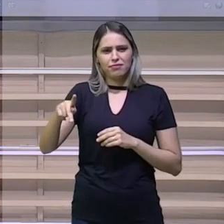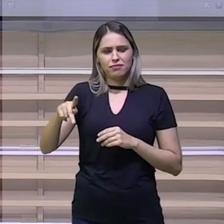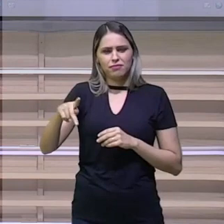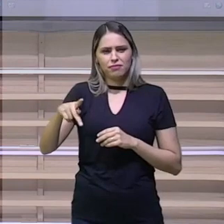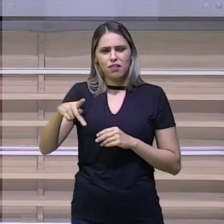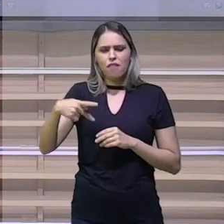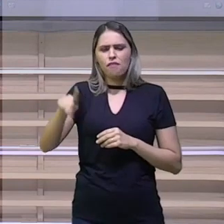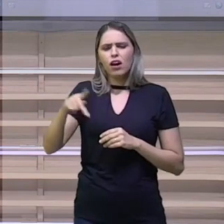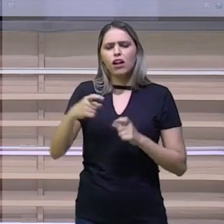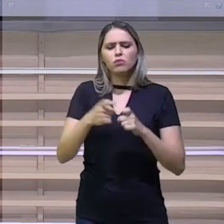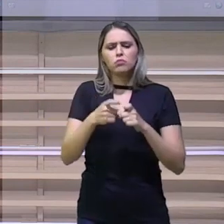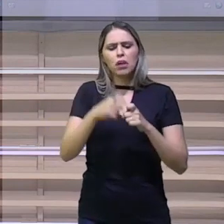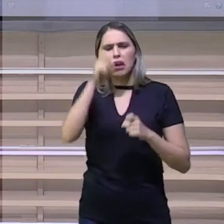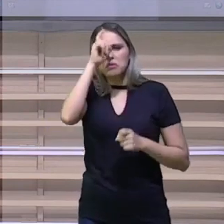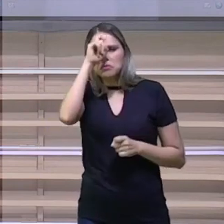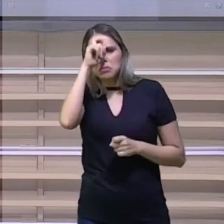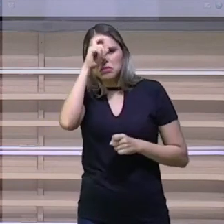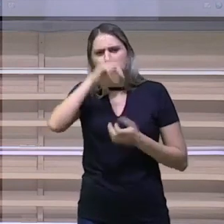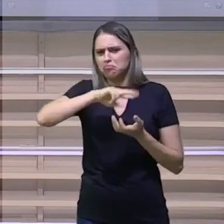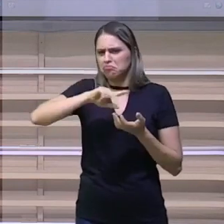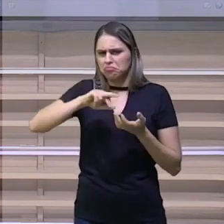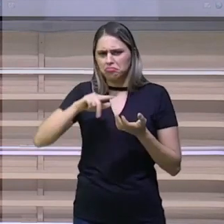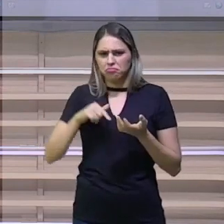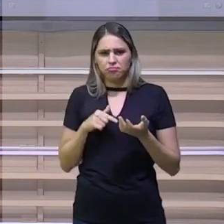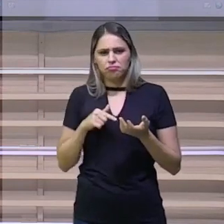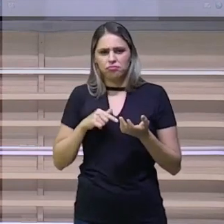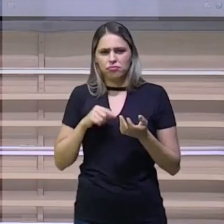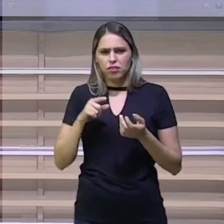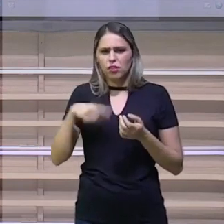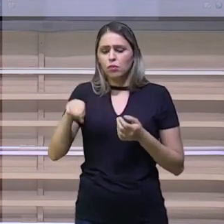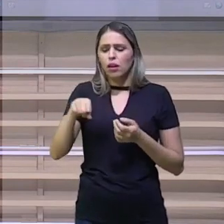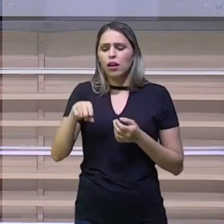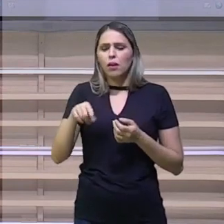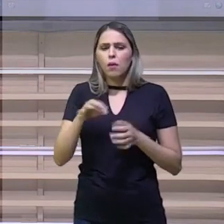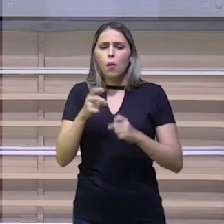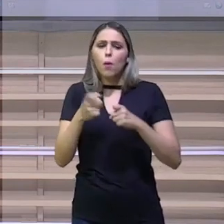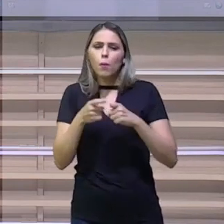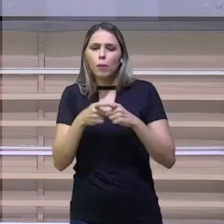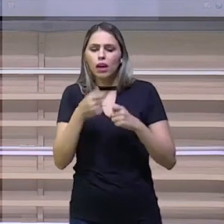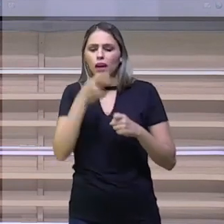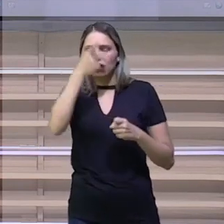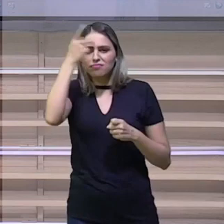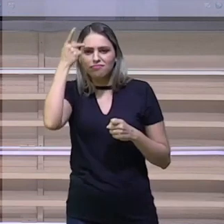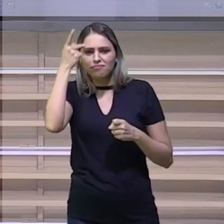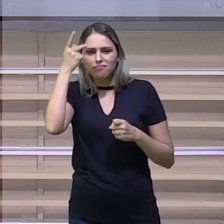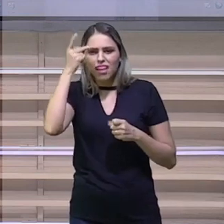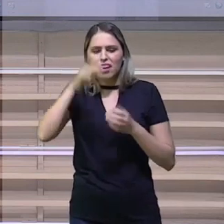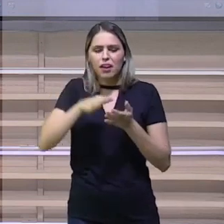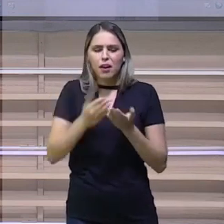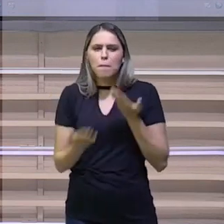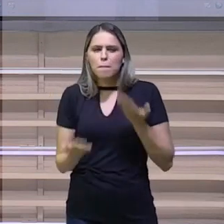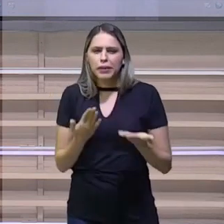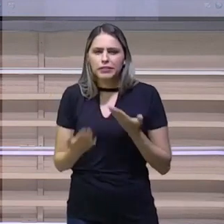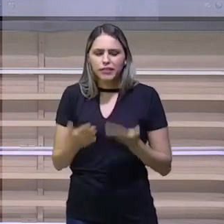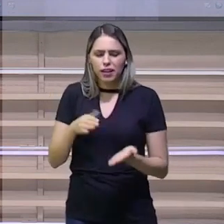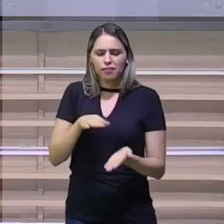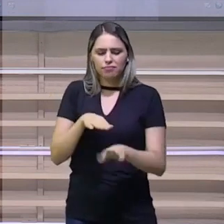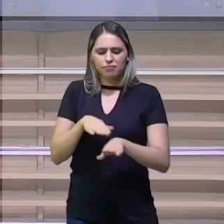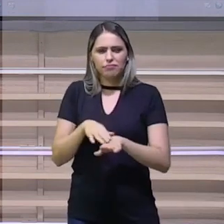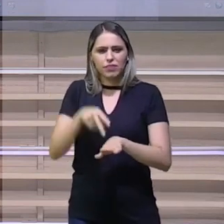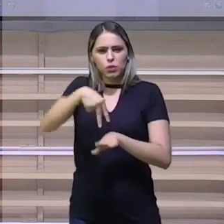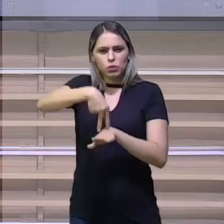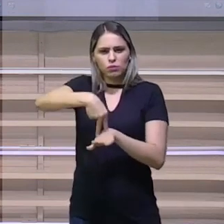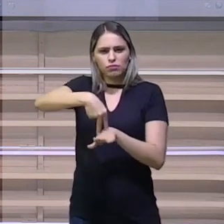no posto médico fazer suas consultas e, ó, você é medido, você é pesado. Então, o